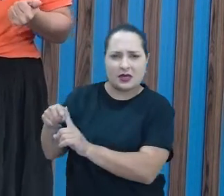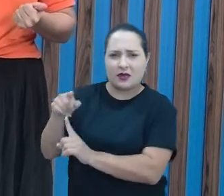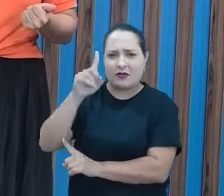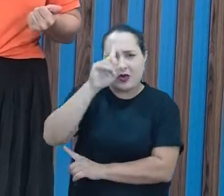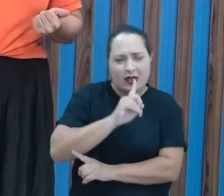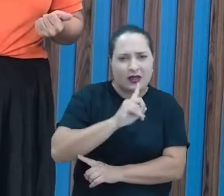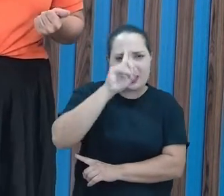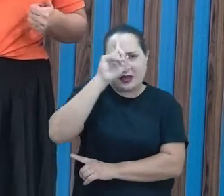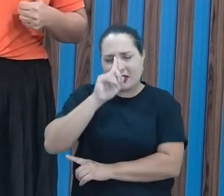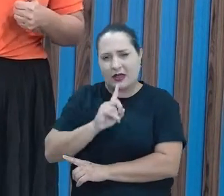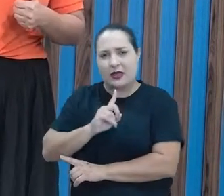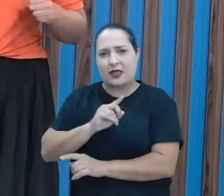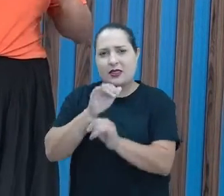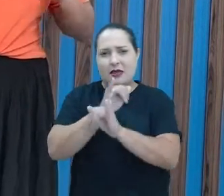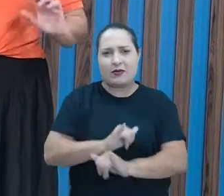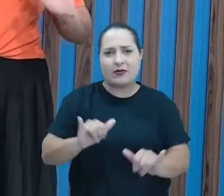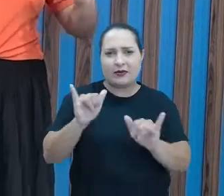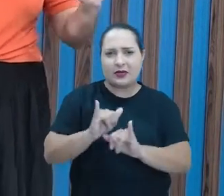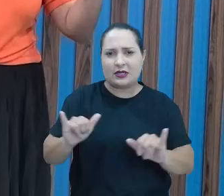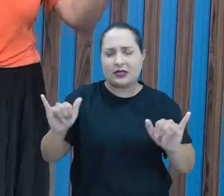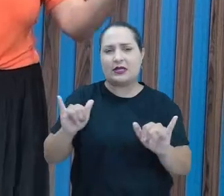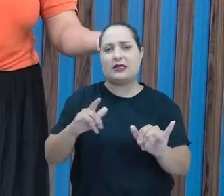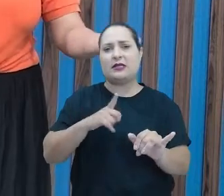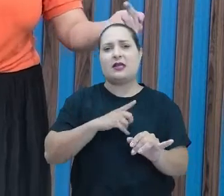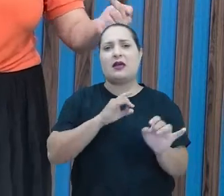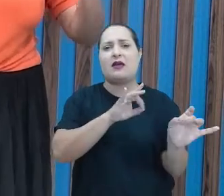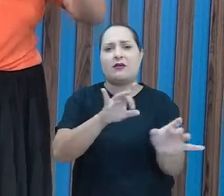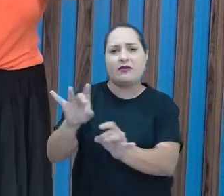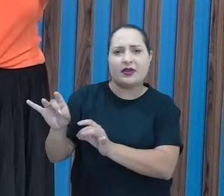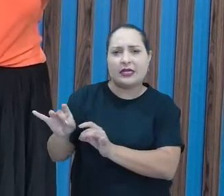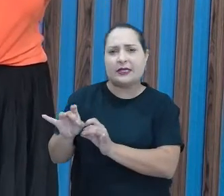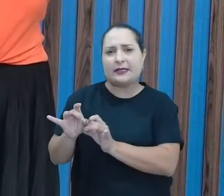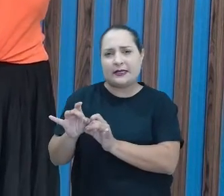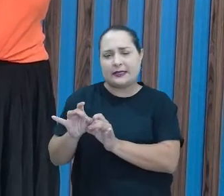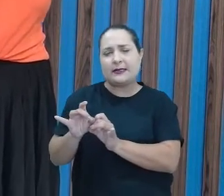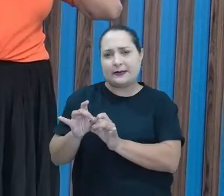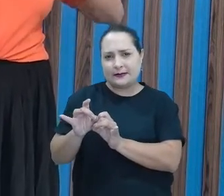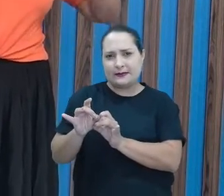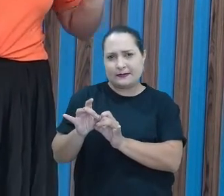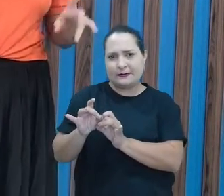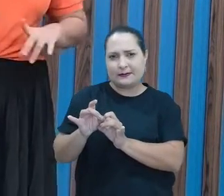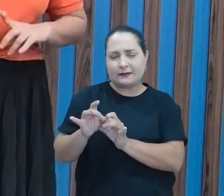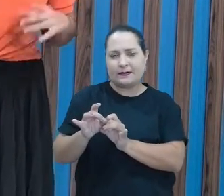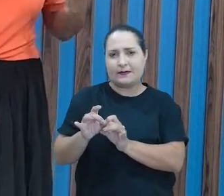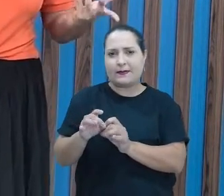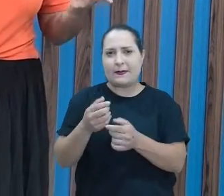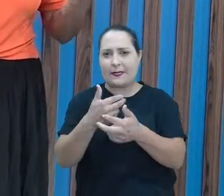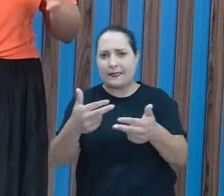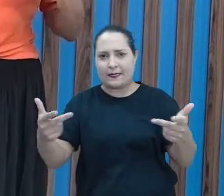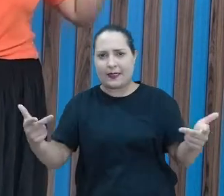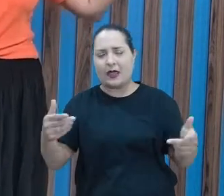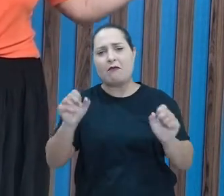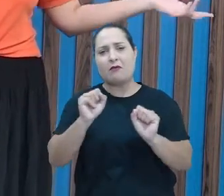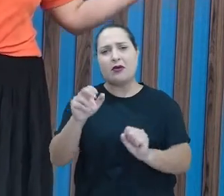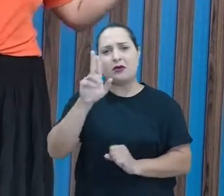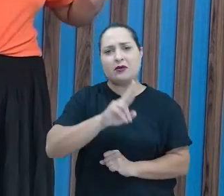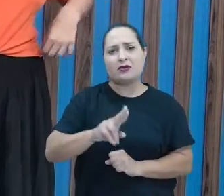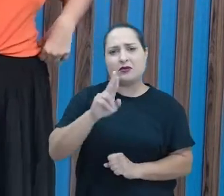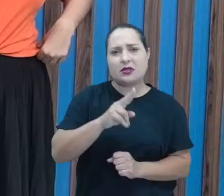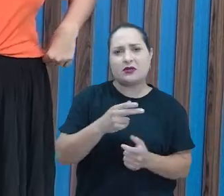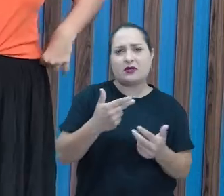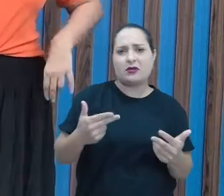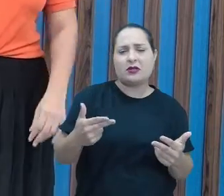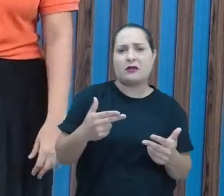na publicidade, elas servem à venda do produto. E aí eles podem ser usados de maneira negativa